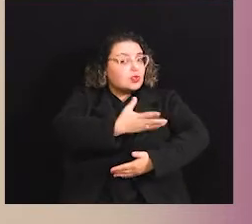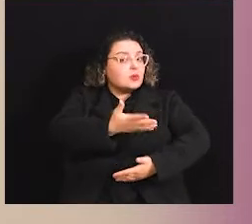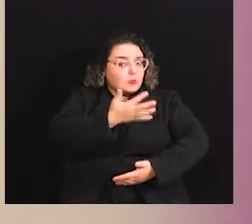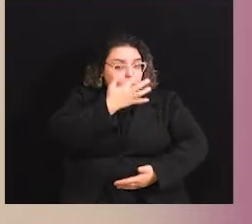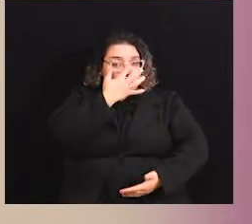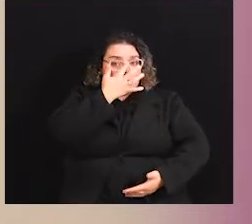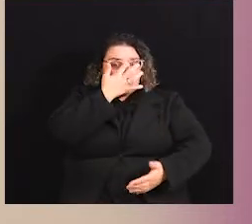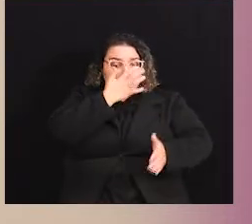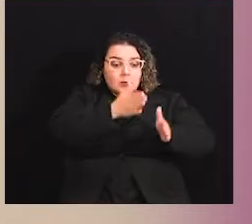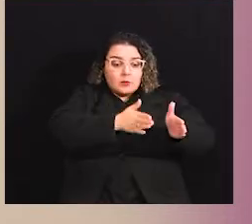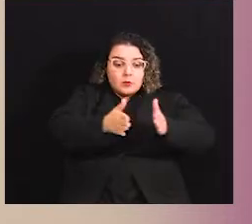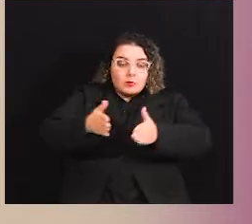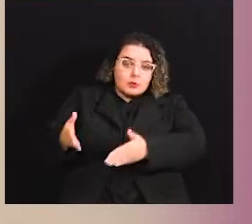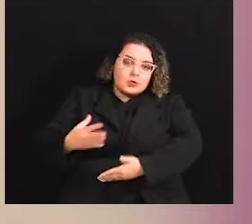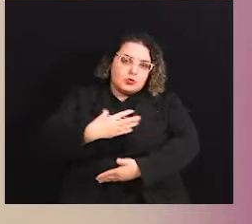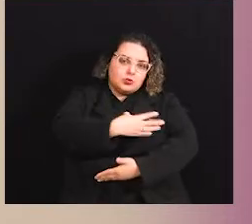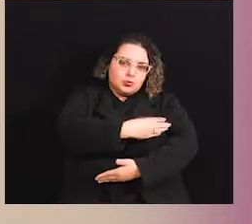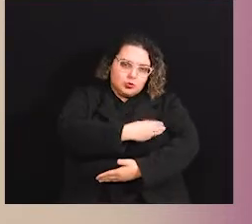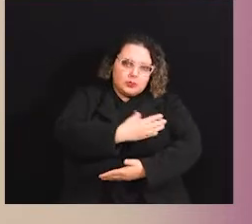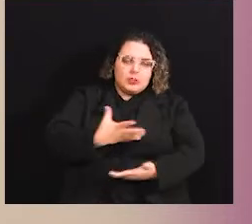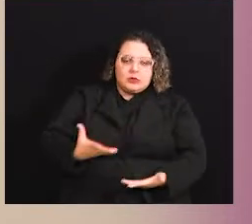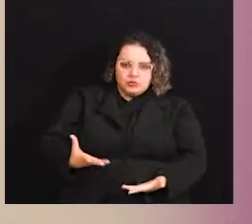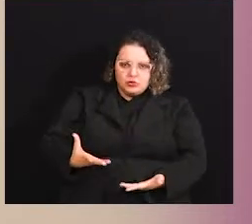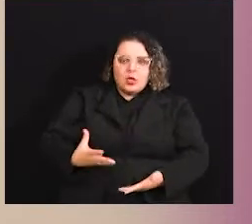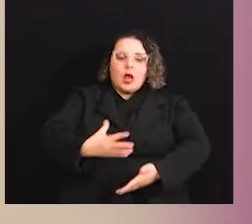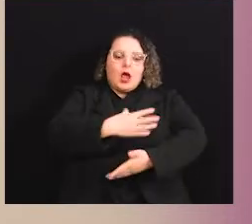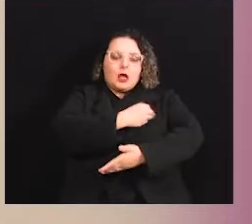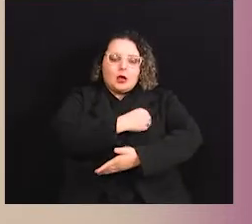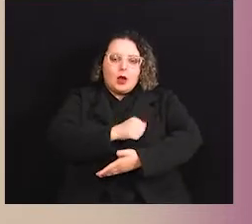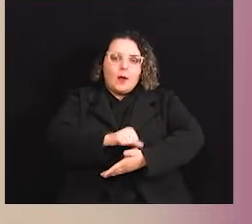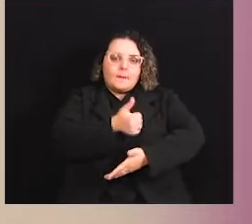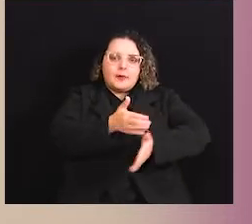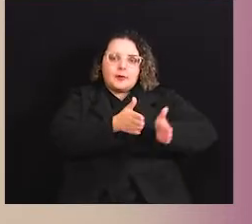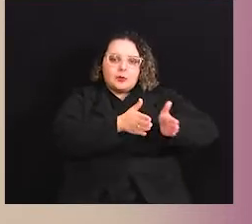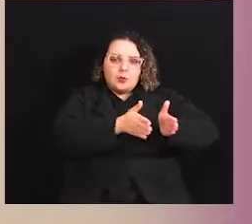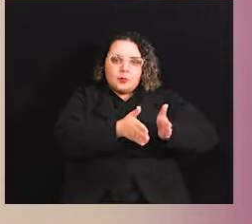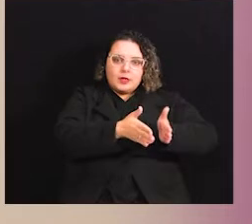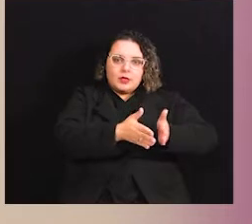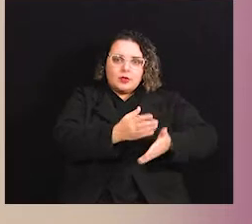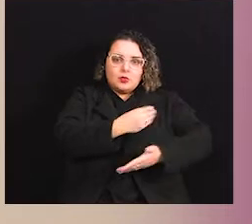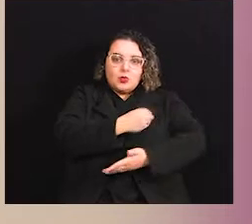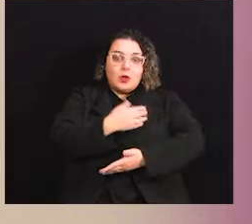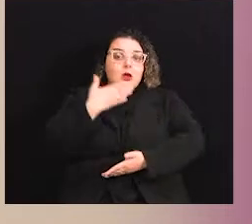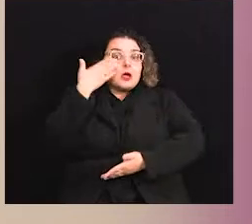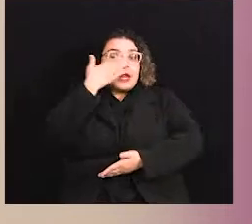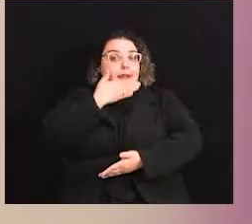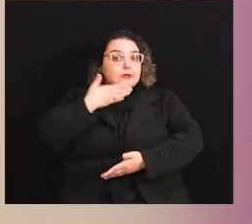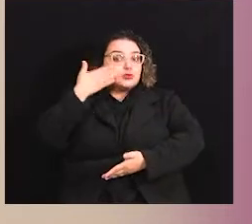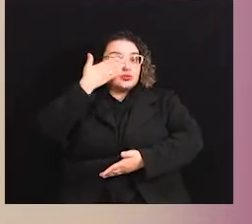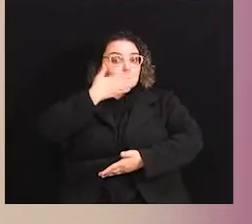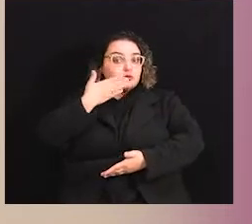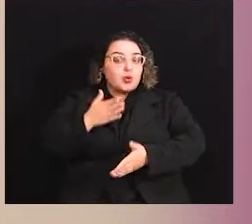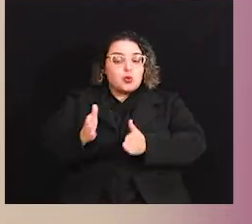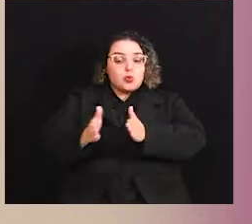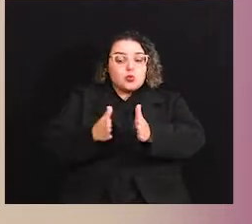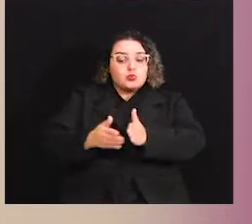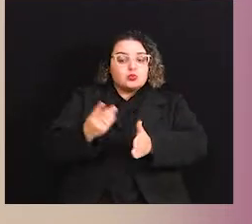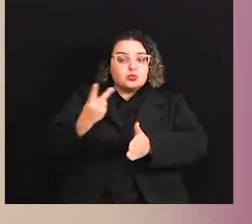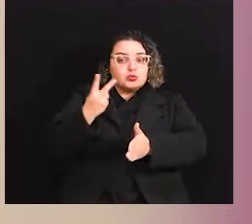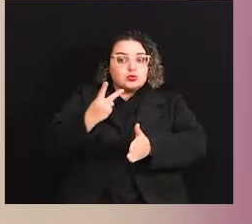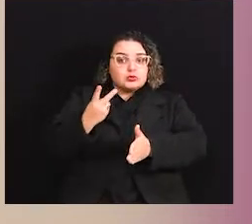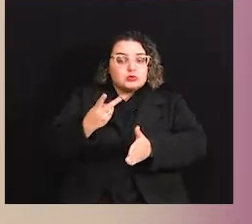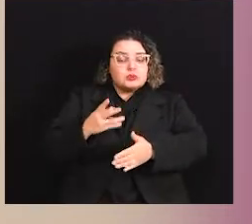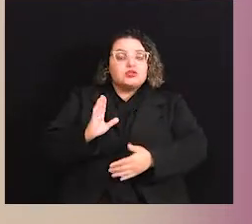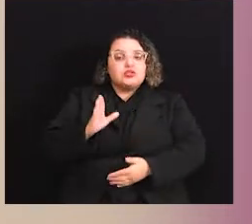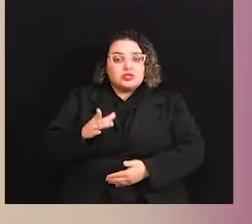em fases diferentes do leite, né? Então, o leite materno ele tem uma primeira fase, que é uma fase muito rica em açúcar, uma segunda fase que